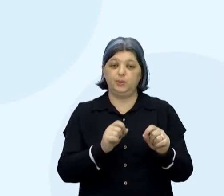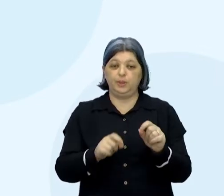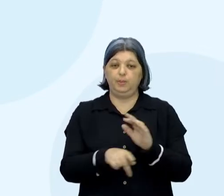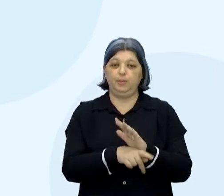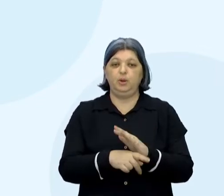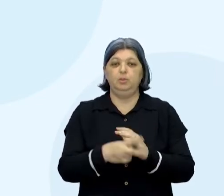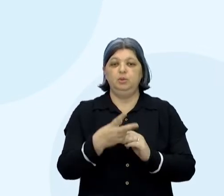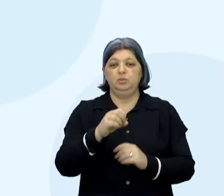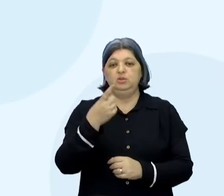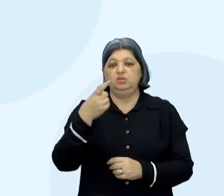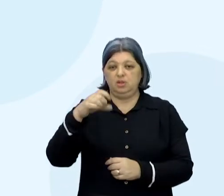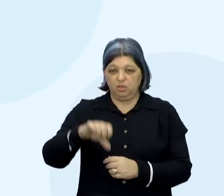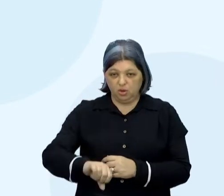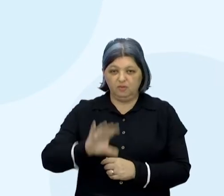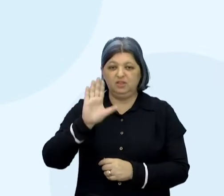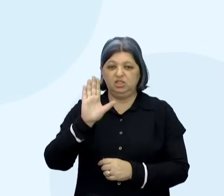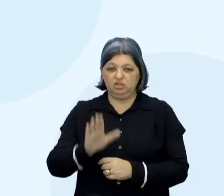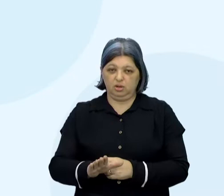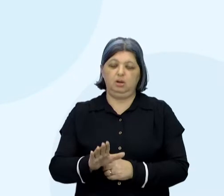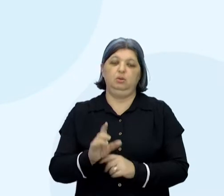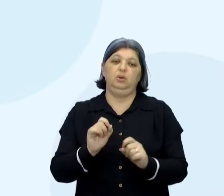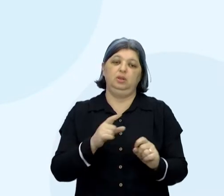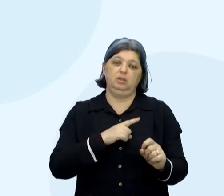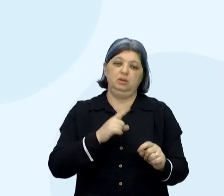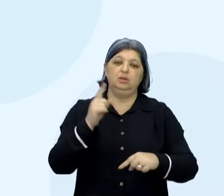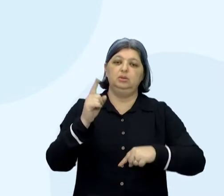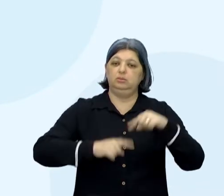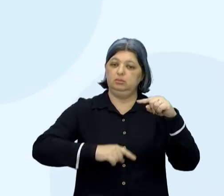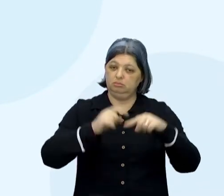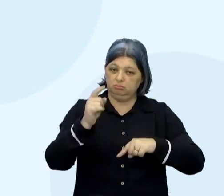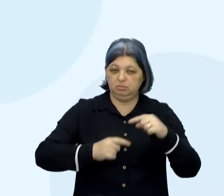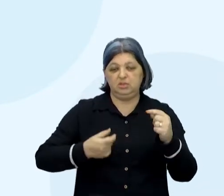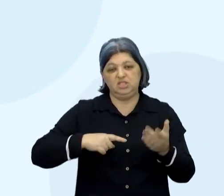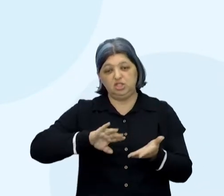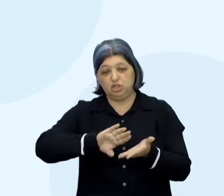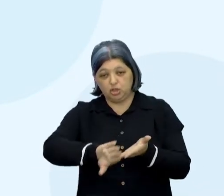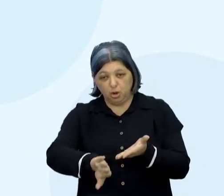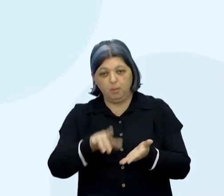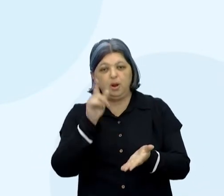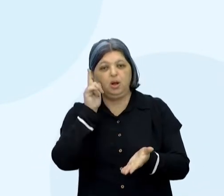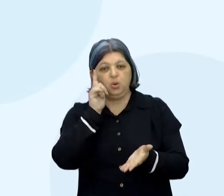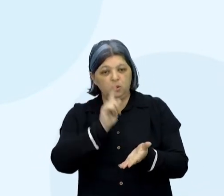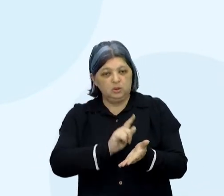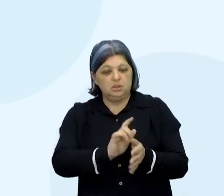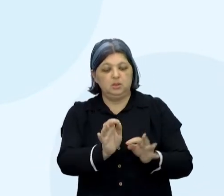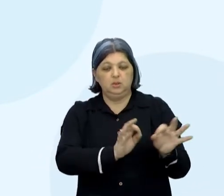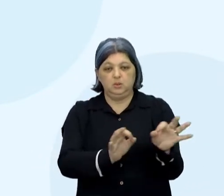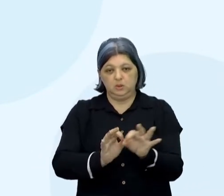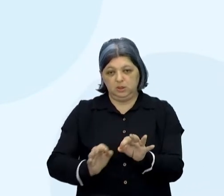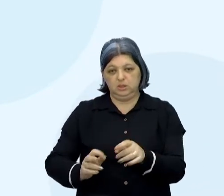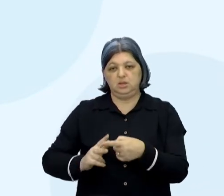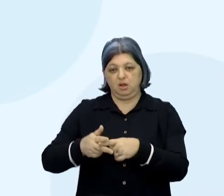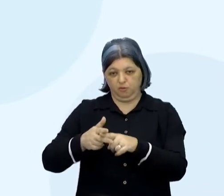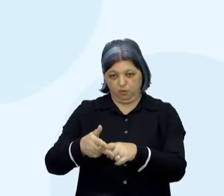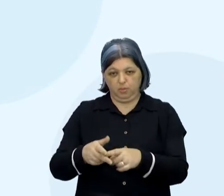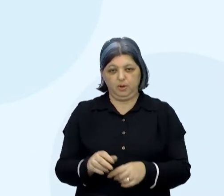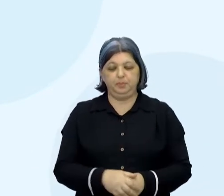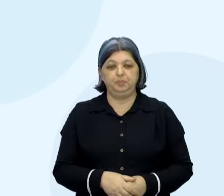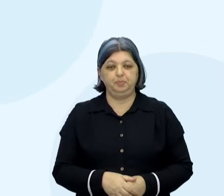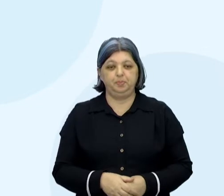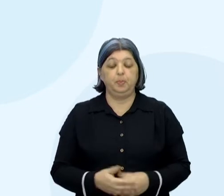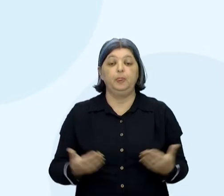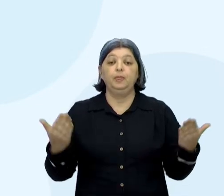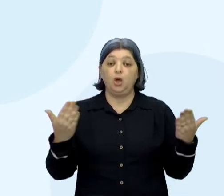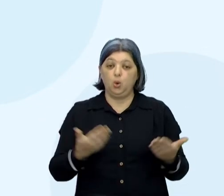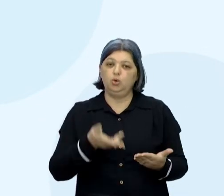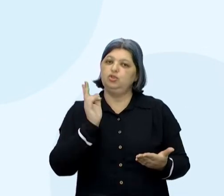os itens recuperados, né, o que sobrou aí, né, do Museu Nacional, tá? E hoje este museu ele está passando